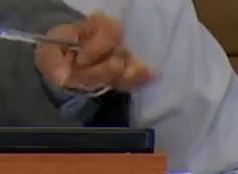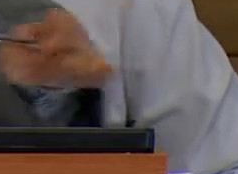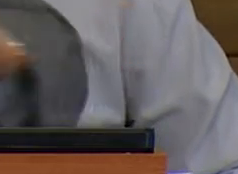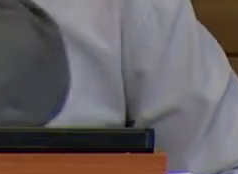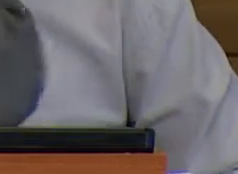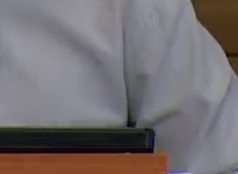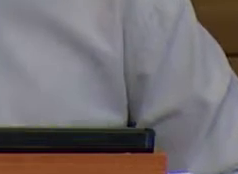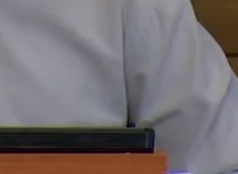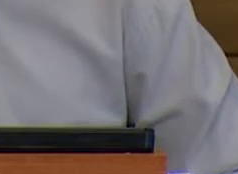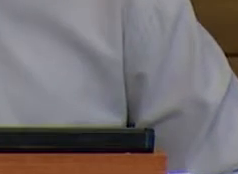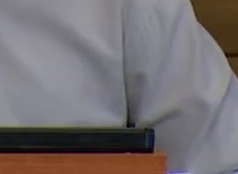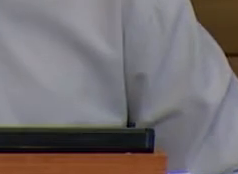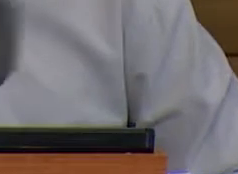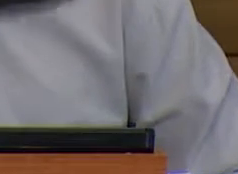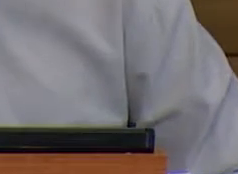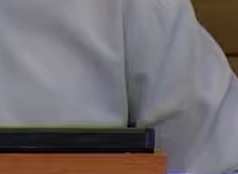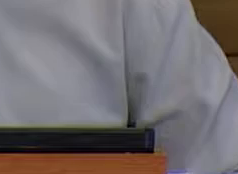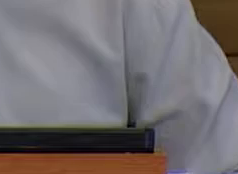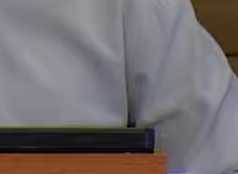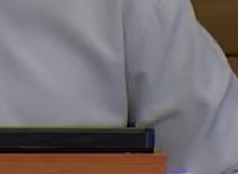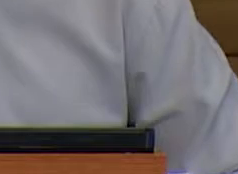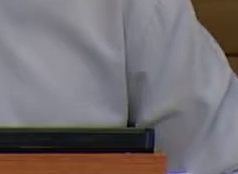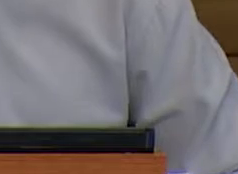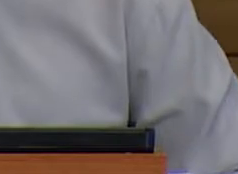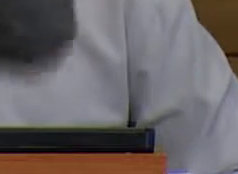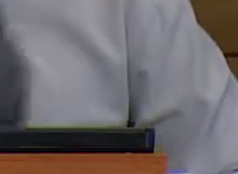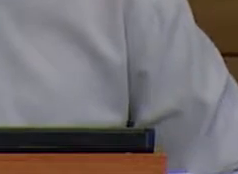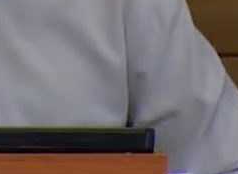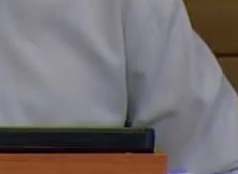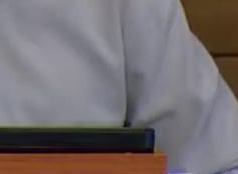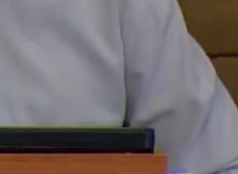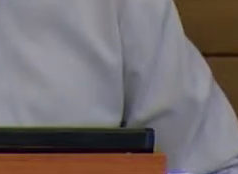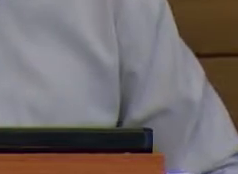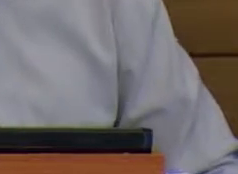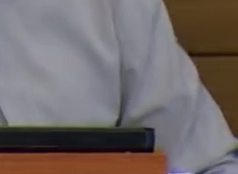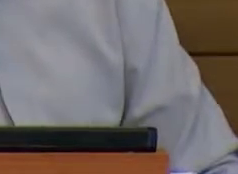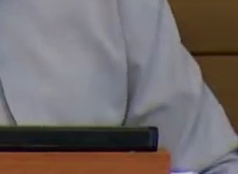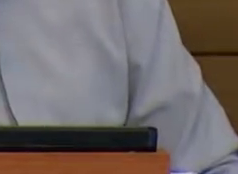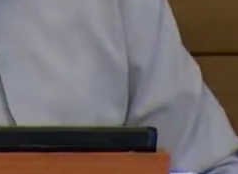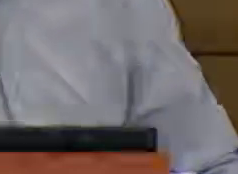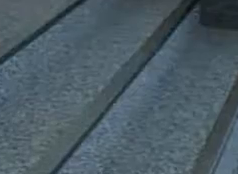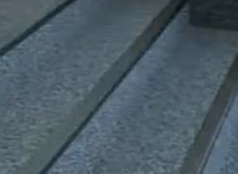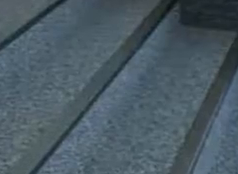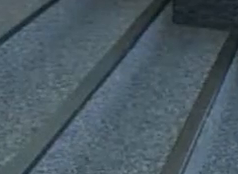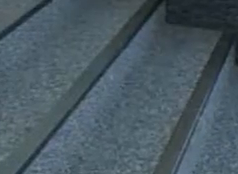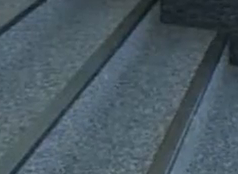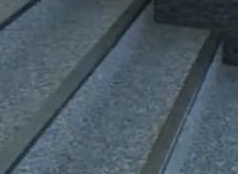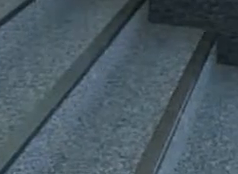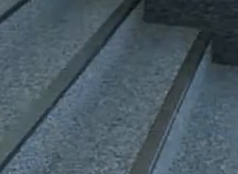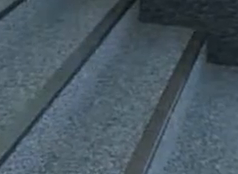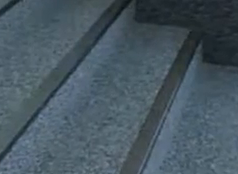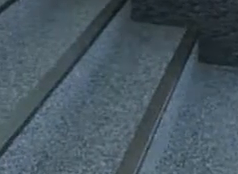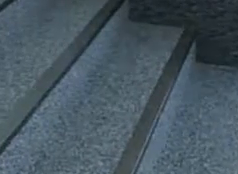Pode ser? Posso? Meu, rapidinho. Não, Hudson, Silvano e Pérez. É a ordem. Eu até peço